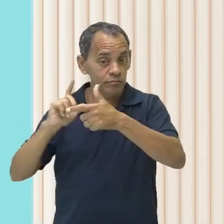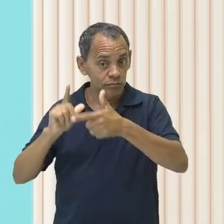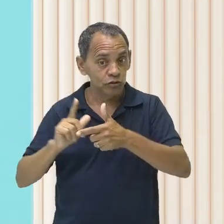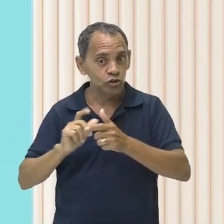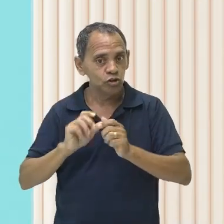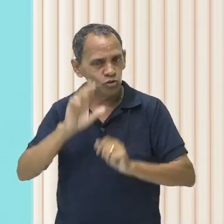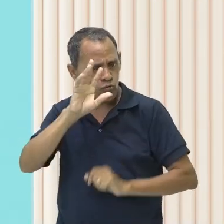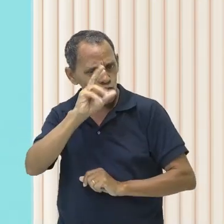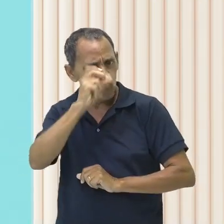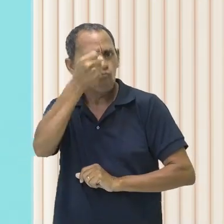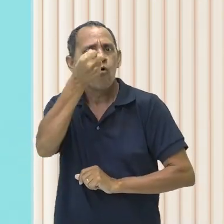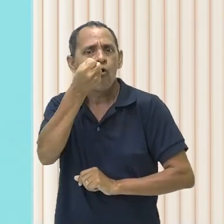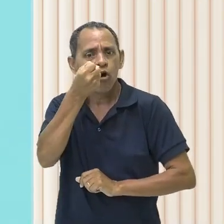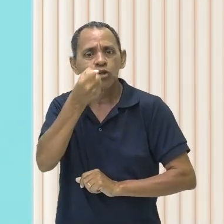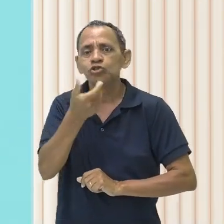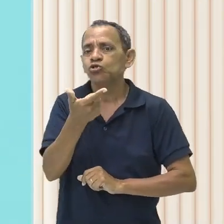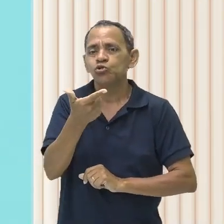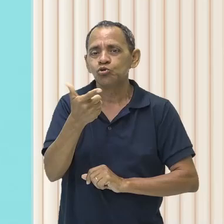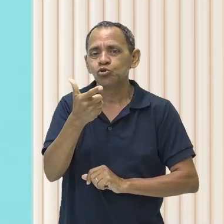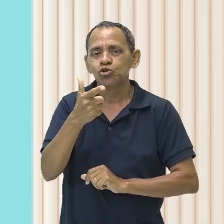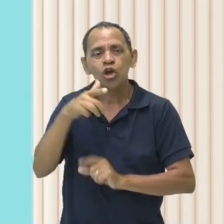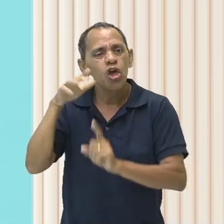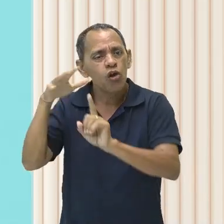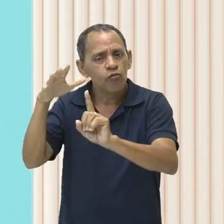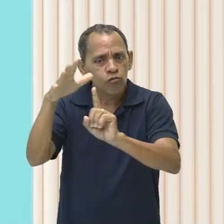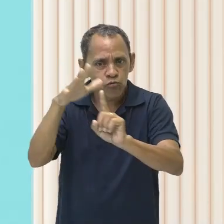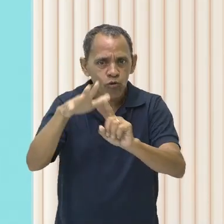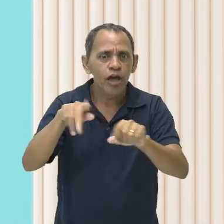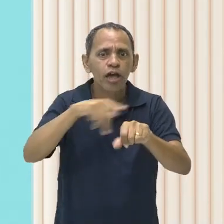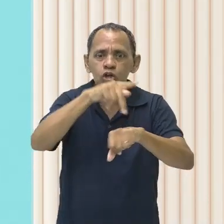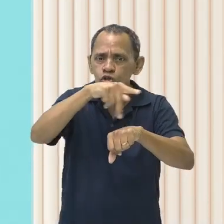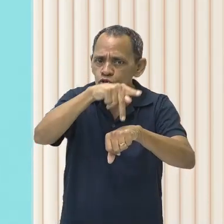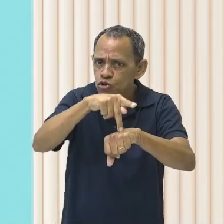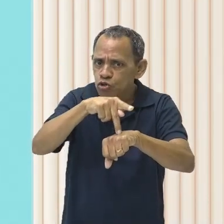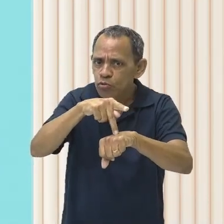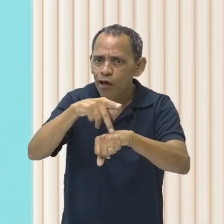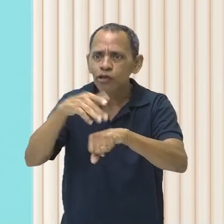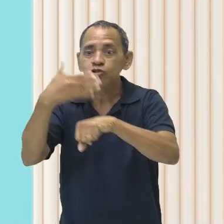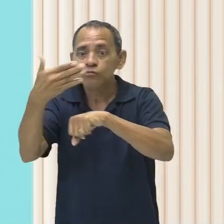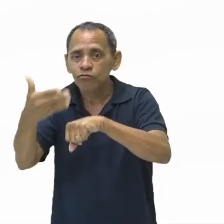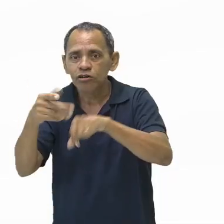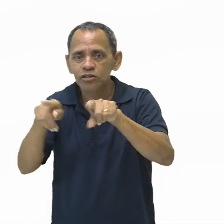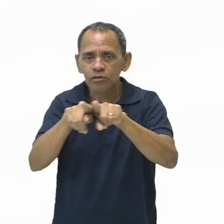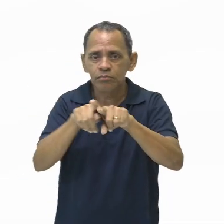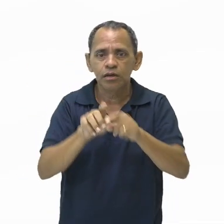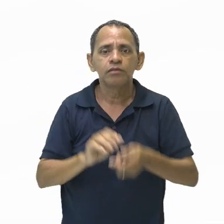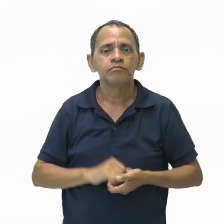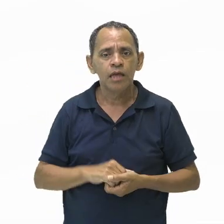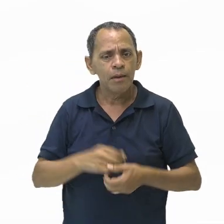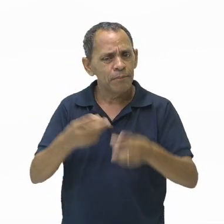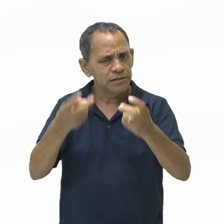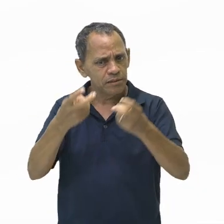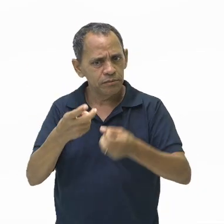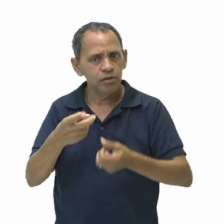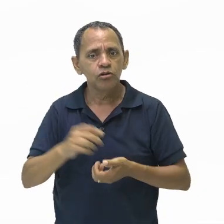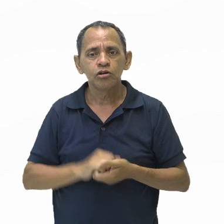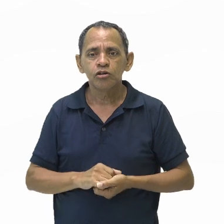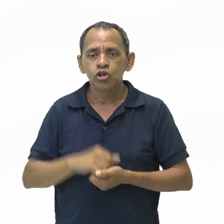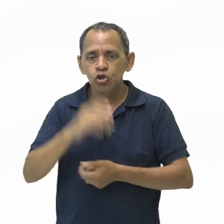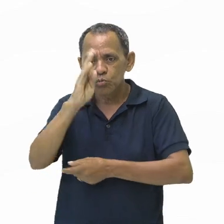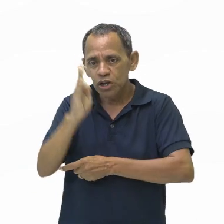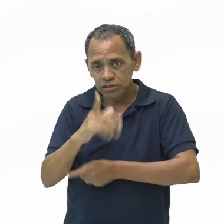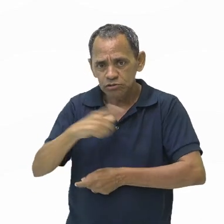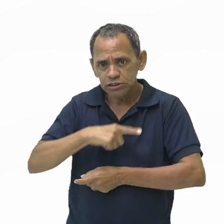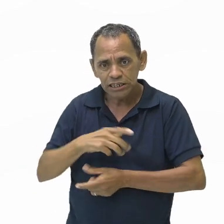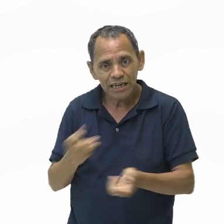Chega de influências lá de fora, vamos botar aqui o nosso mesmo, a gente tem capacidade. Ok? Então, fez esse momento de transição,